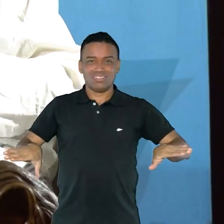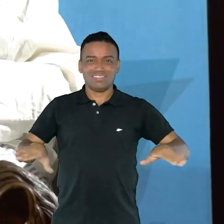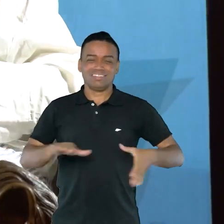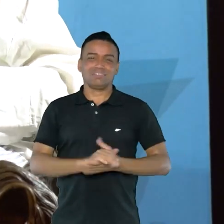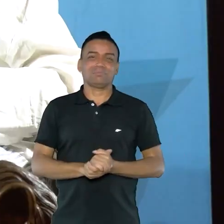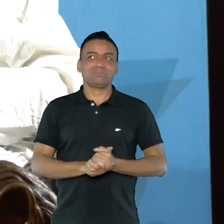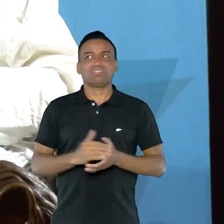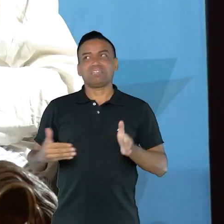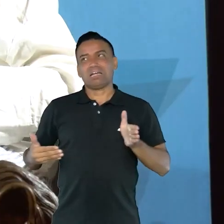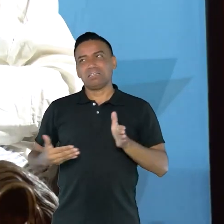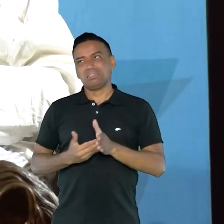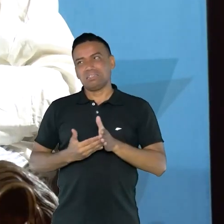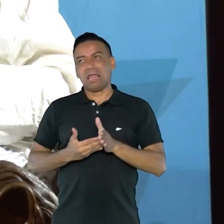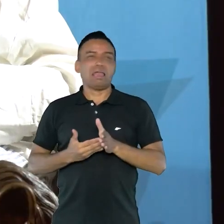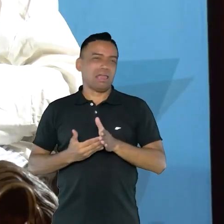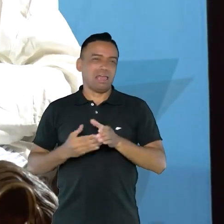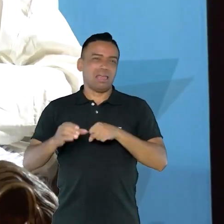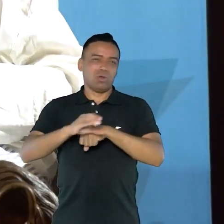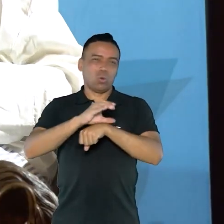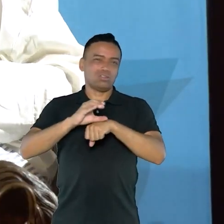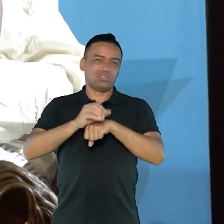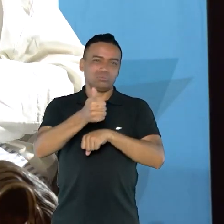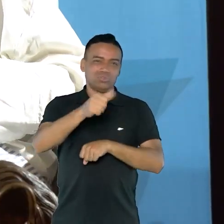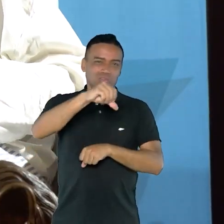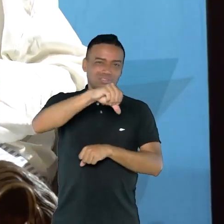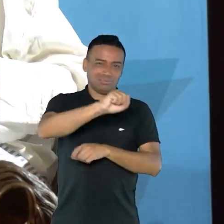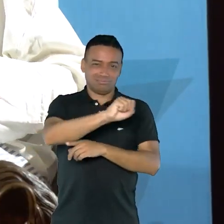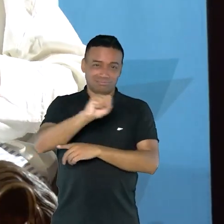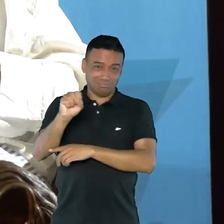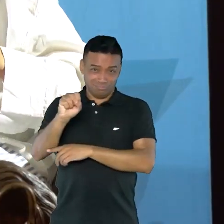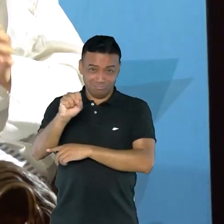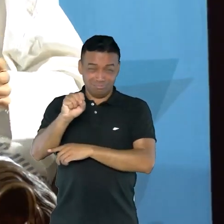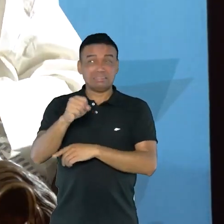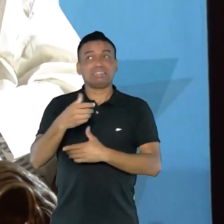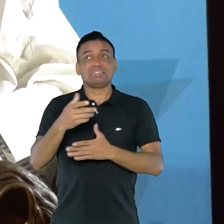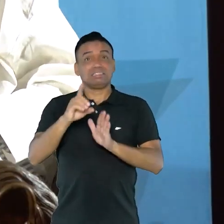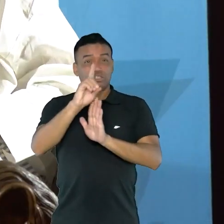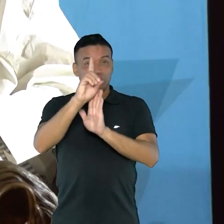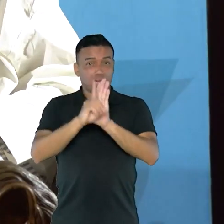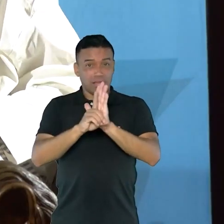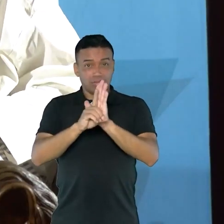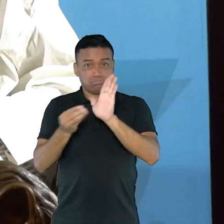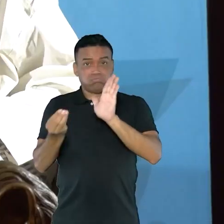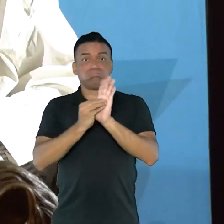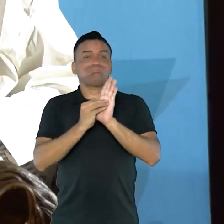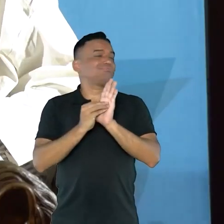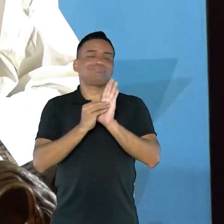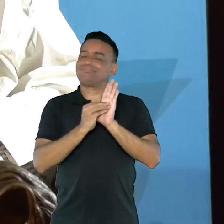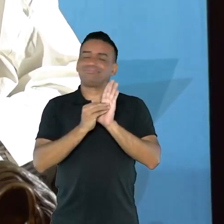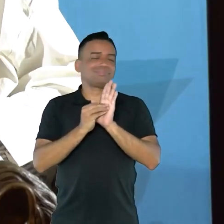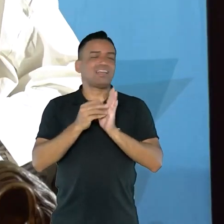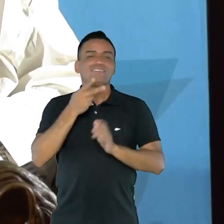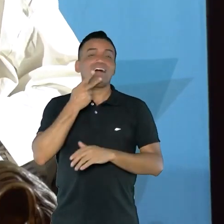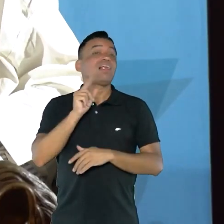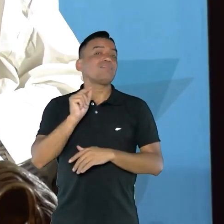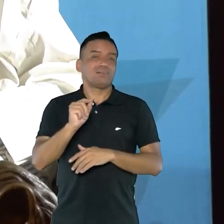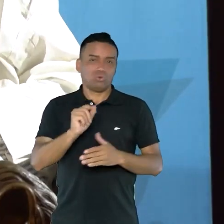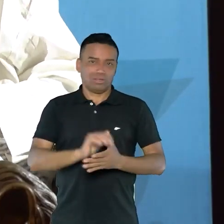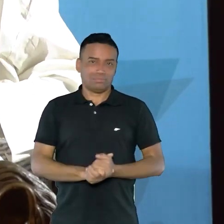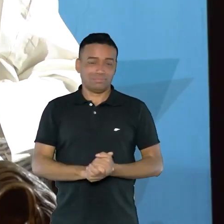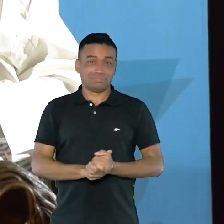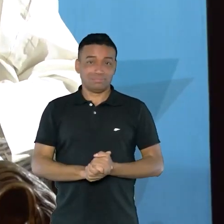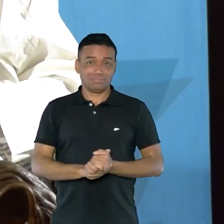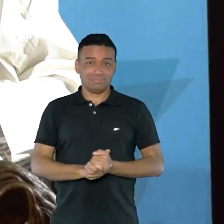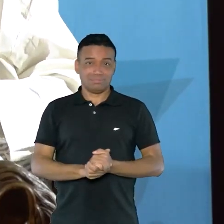a Constituição de 88, esse direito não estava posto, né? Então, se dizia o seguinte, que